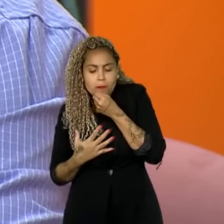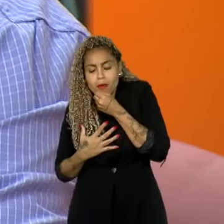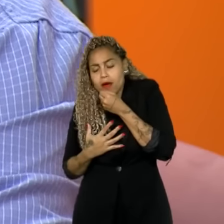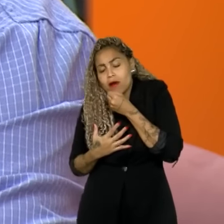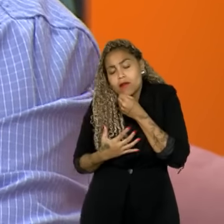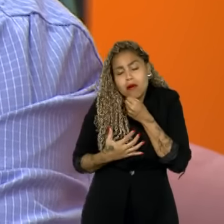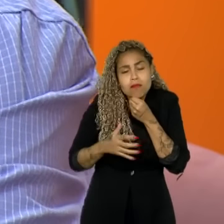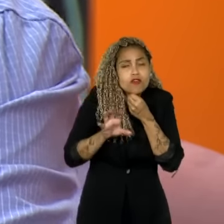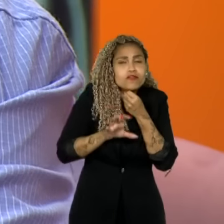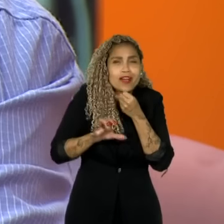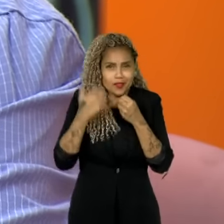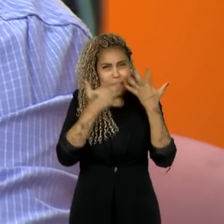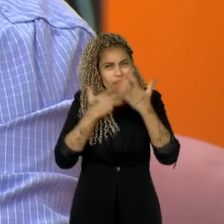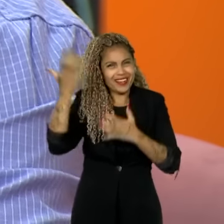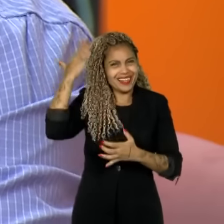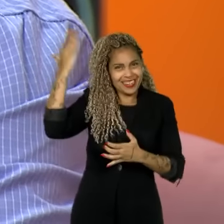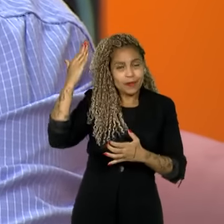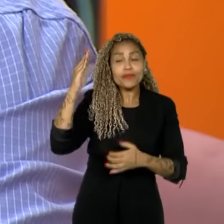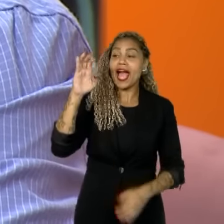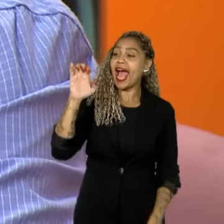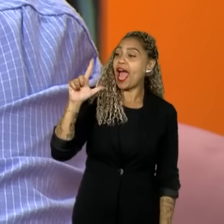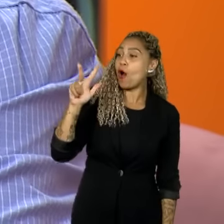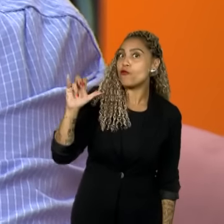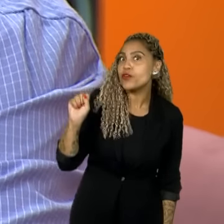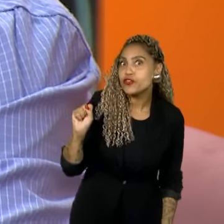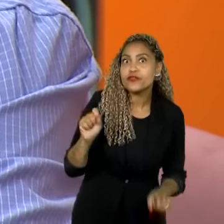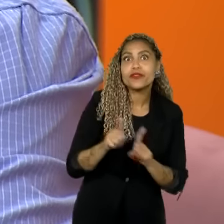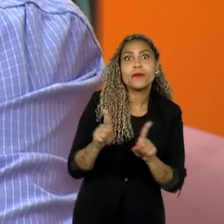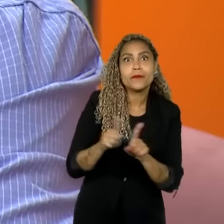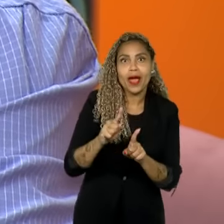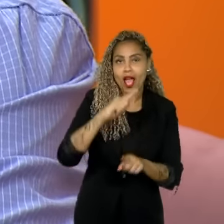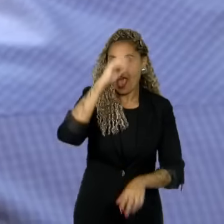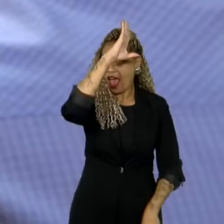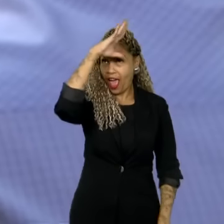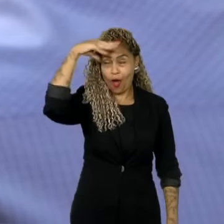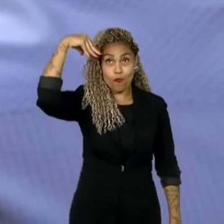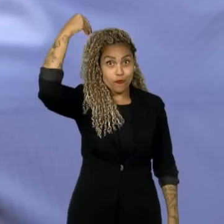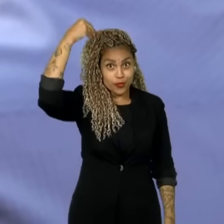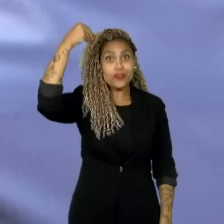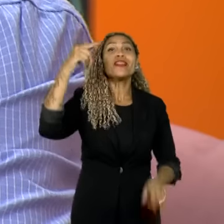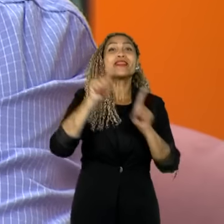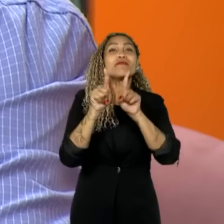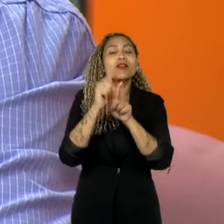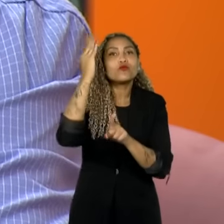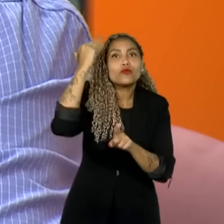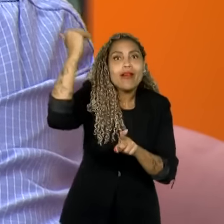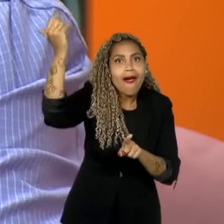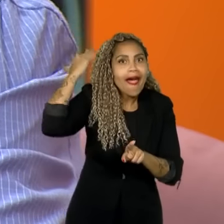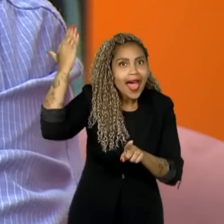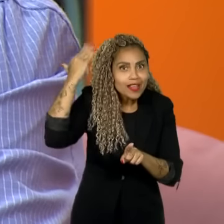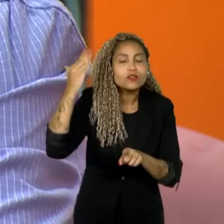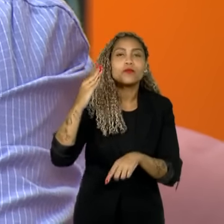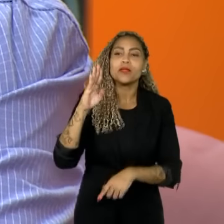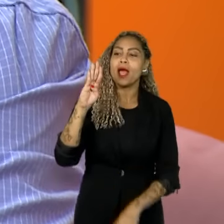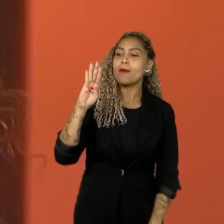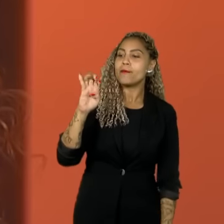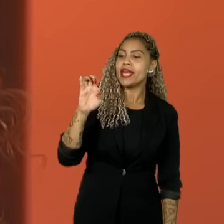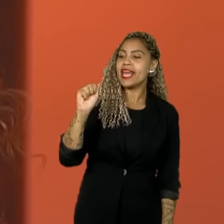E Elvis tinha feito sucesso com as baladas, Love Me Tender, né? All Lonesome Me e tal. Beatles, né?